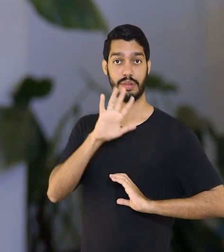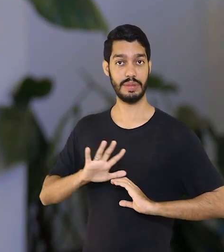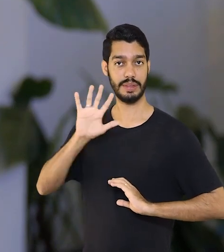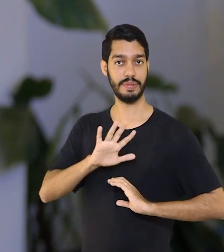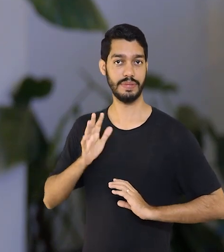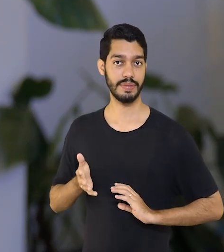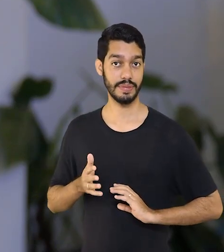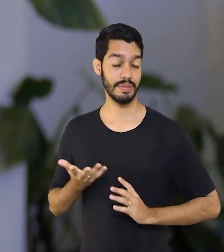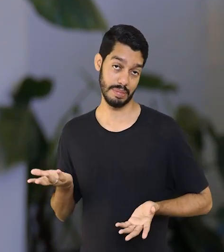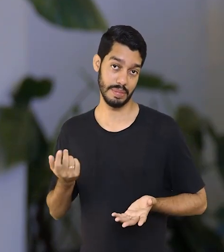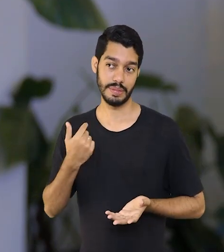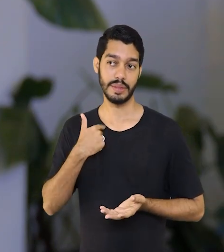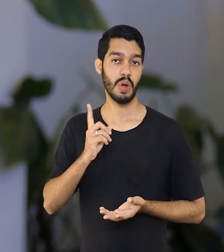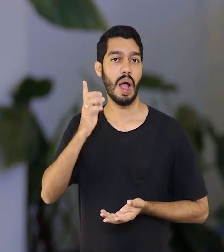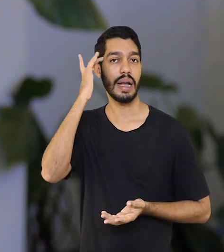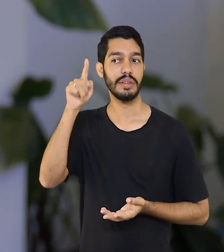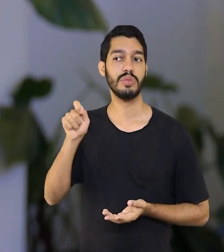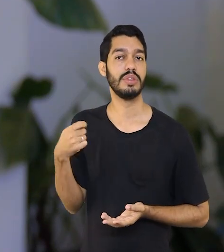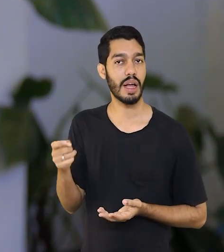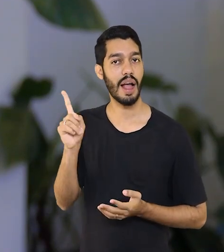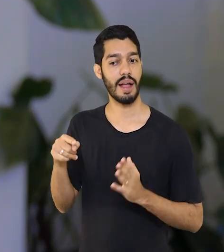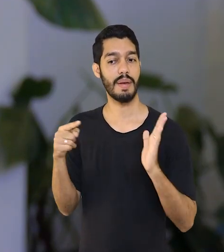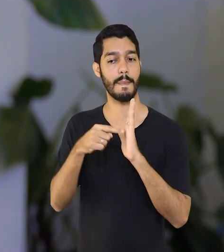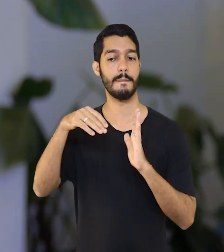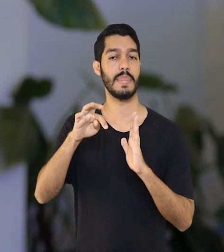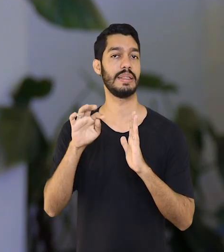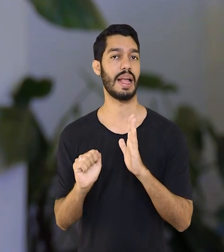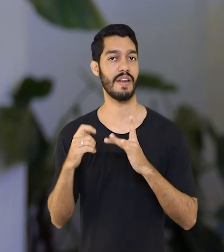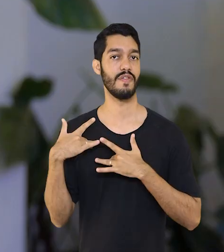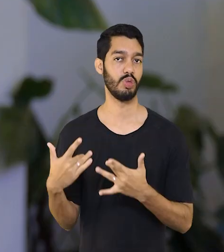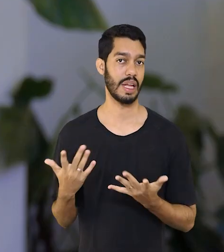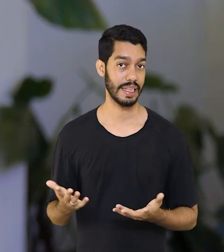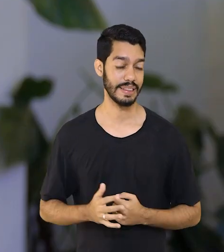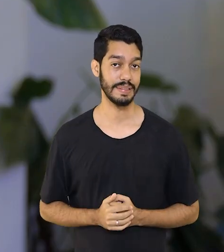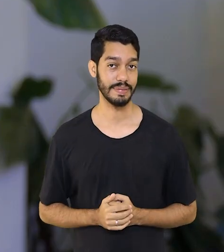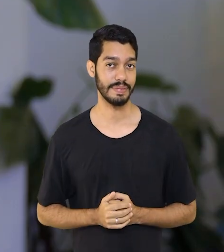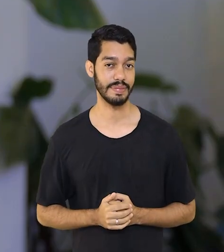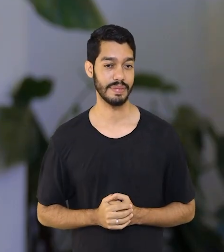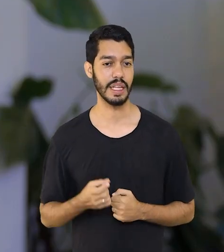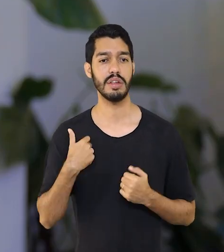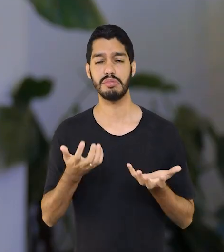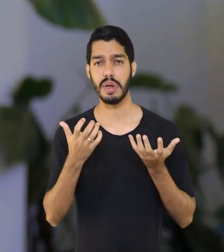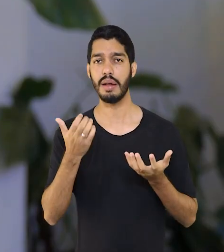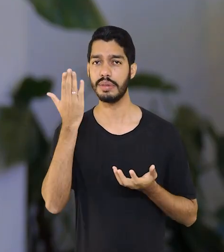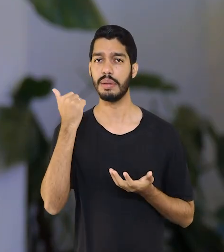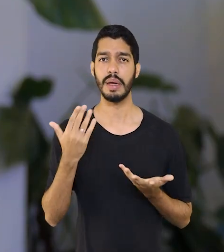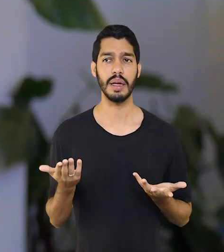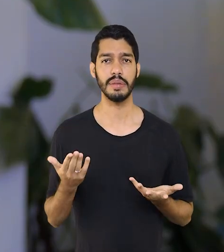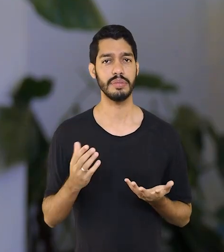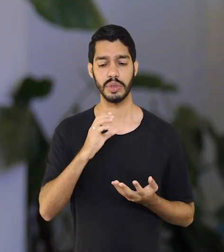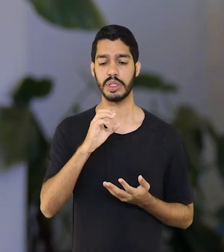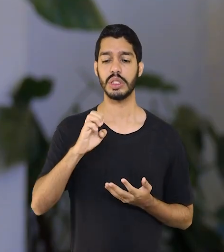nome disso, para um economista, é meta voluntária. E aí eu quero saber qual é